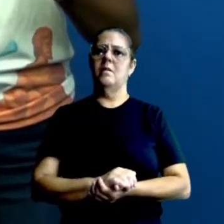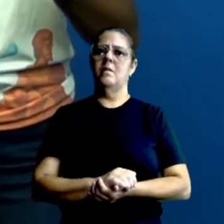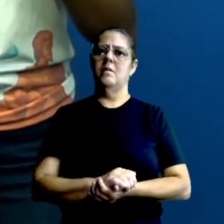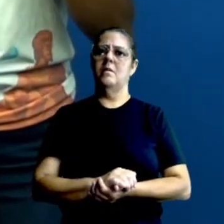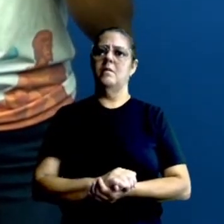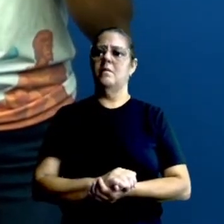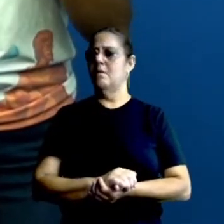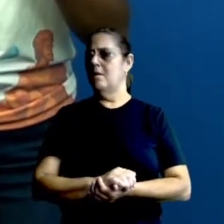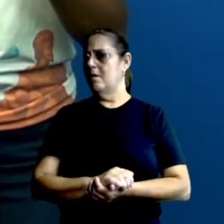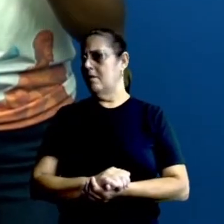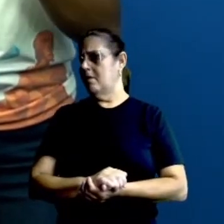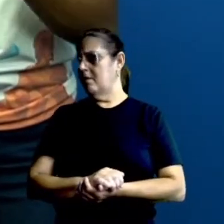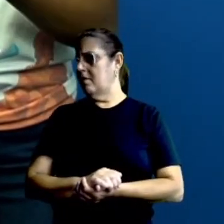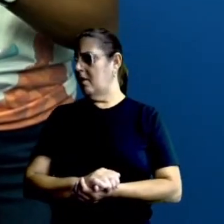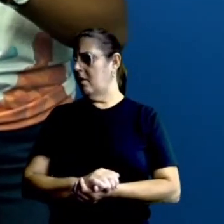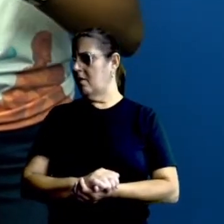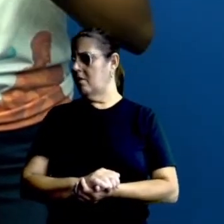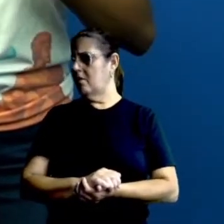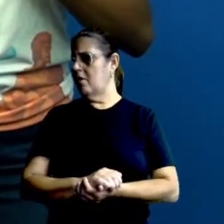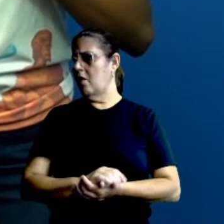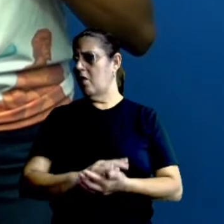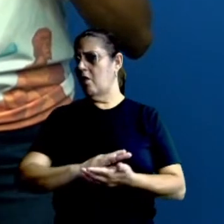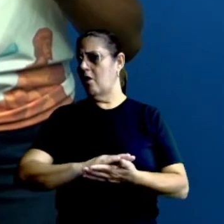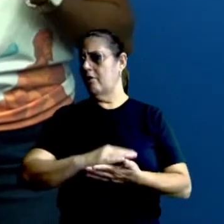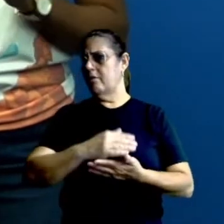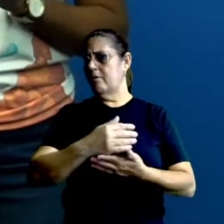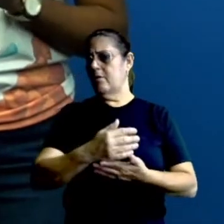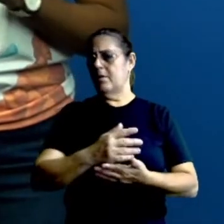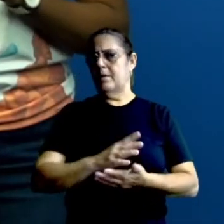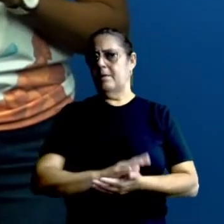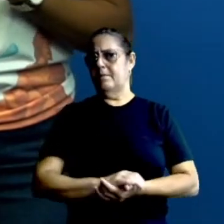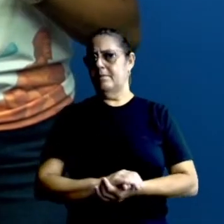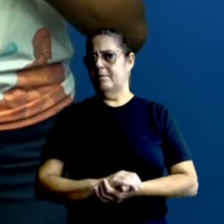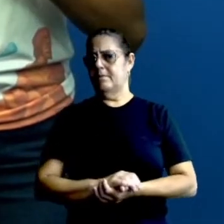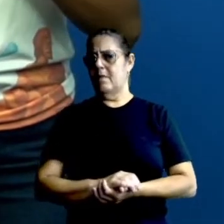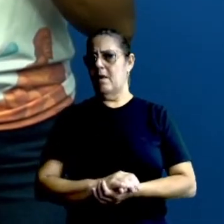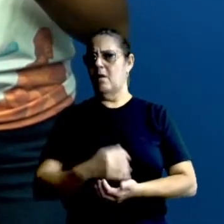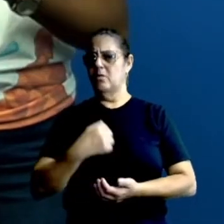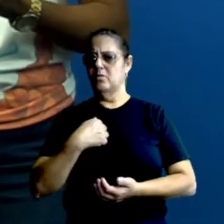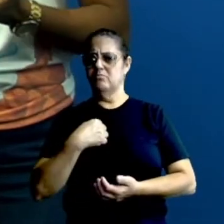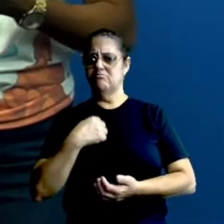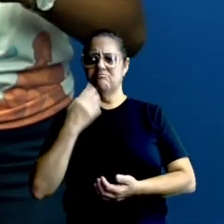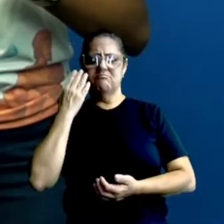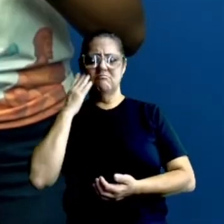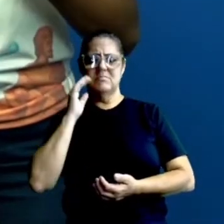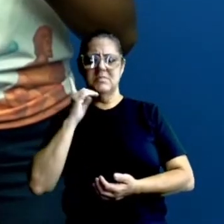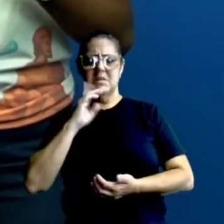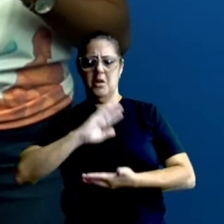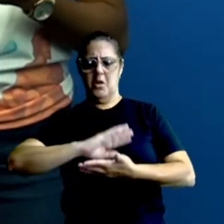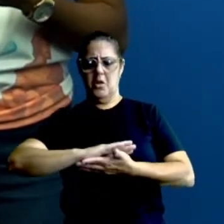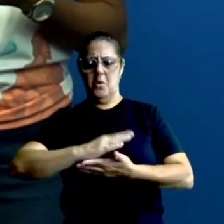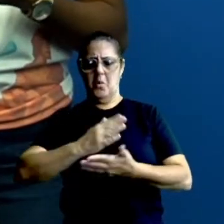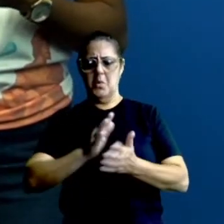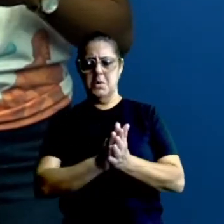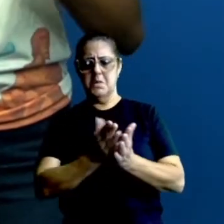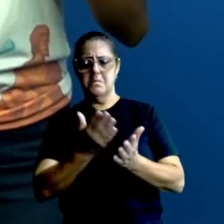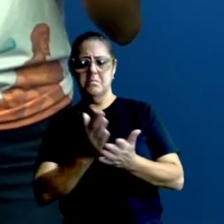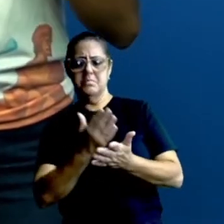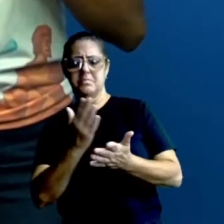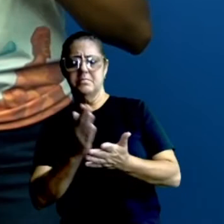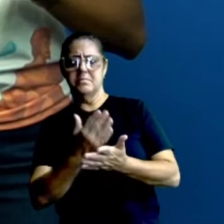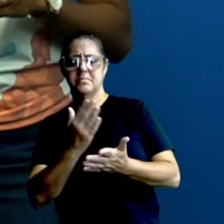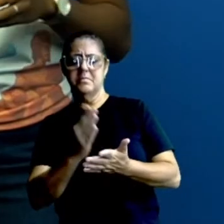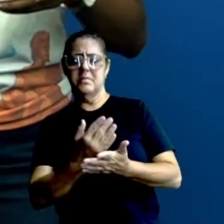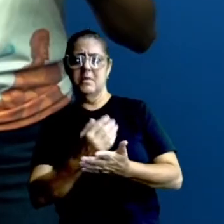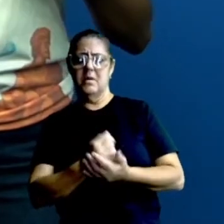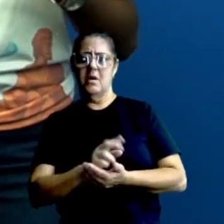com a mesma. Notebook, tá? Suponha que eu não sei a pronúncia de notebook, que é o caderno em inglês, e